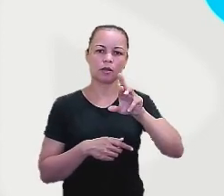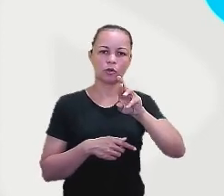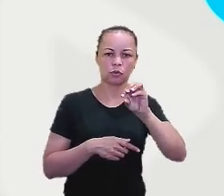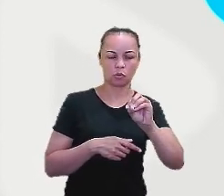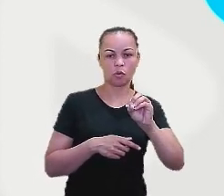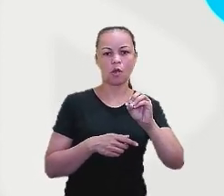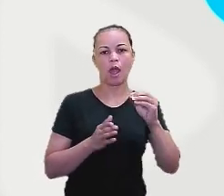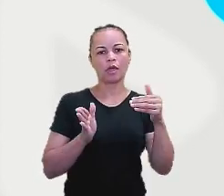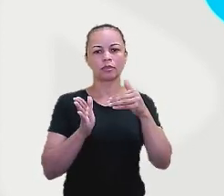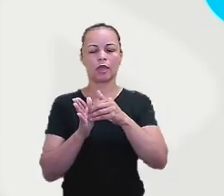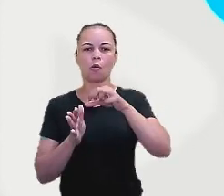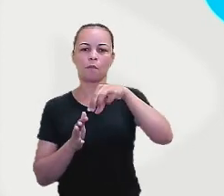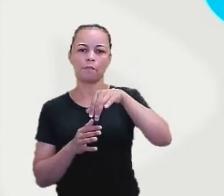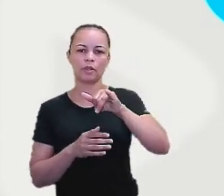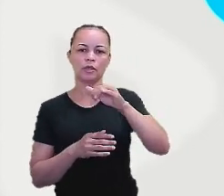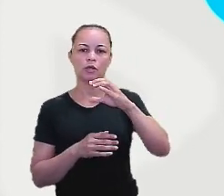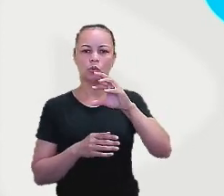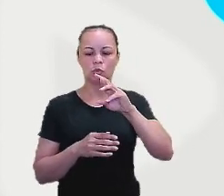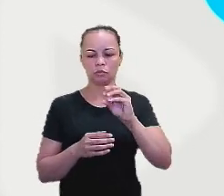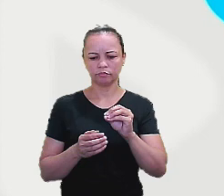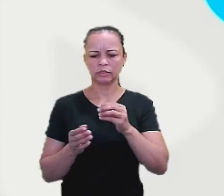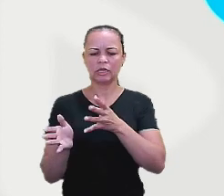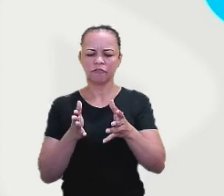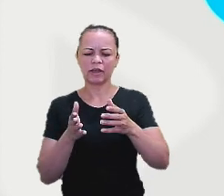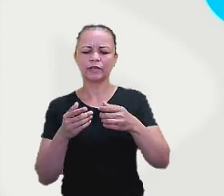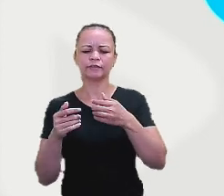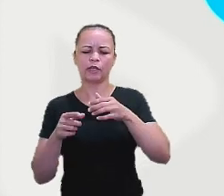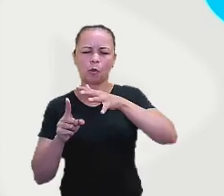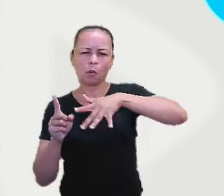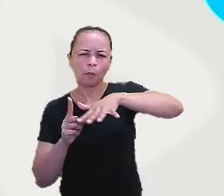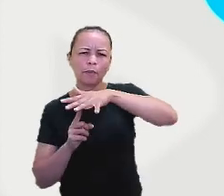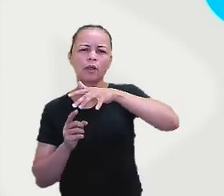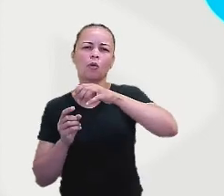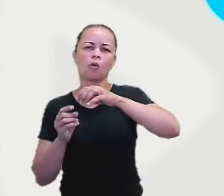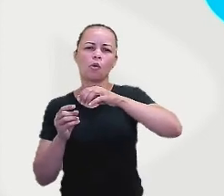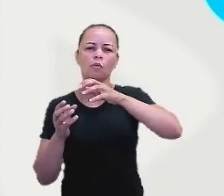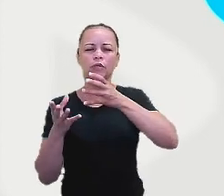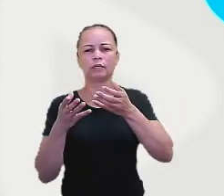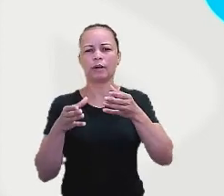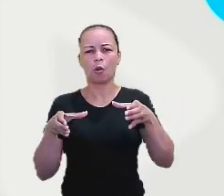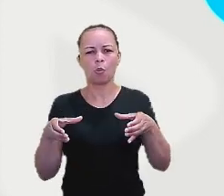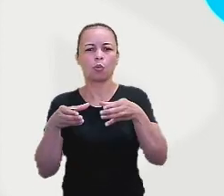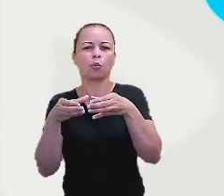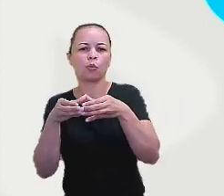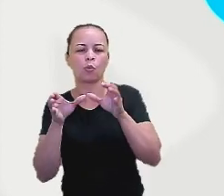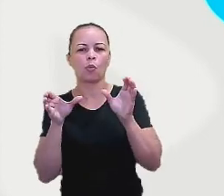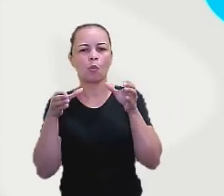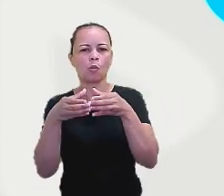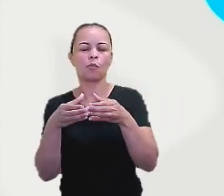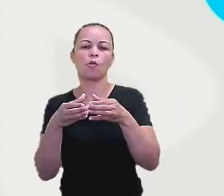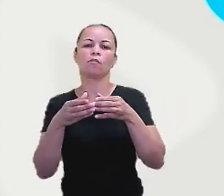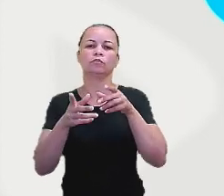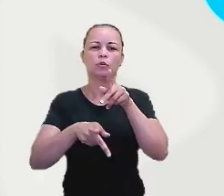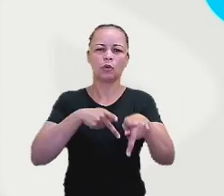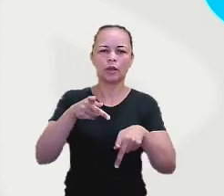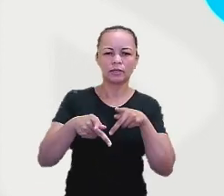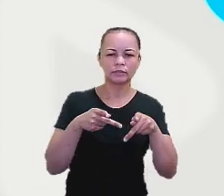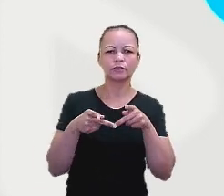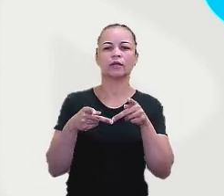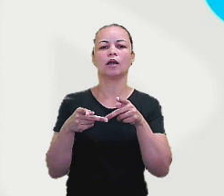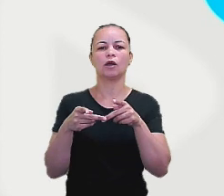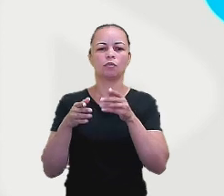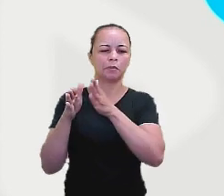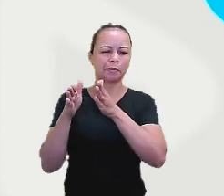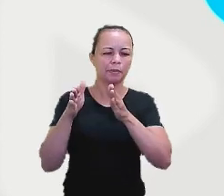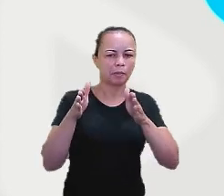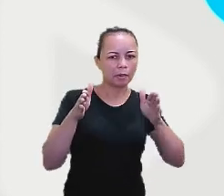o bioma, para a biosfera, para o ecossistema, para a comunidade, para a população, para o organismo, que daí